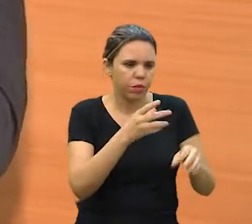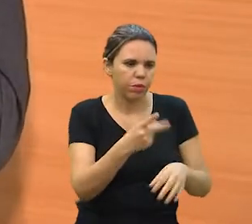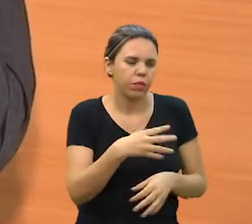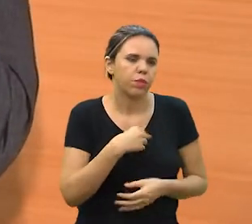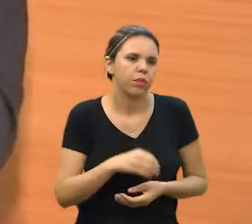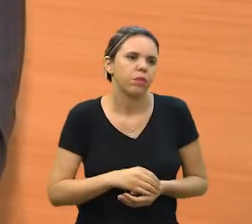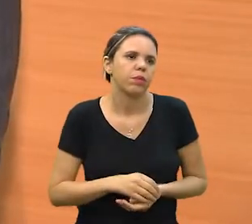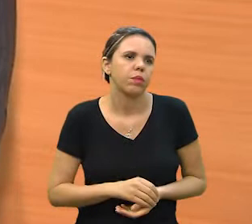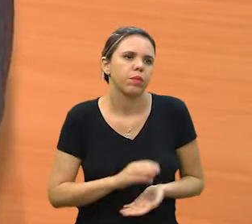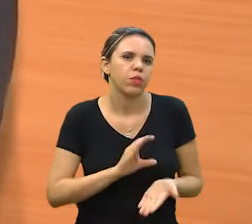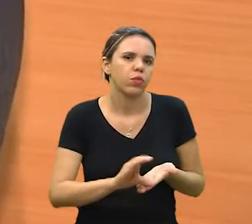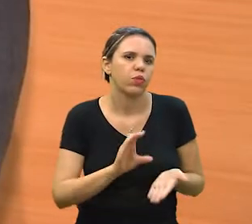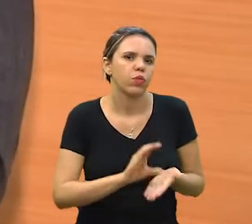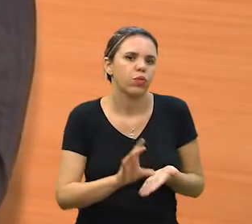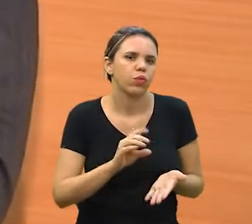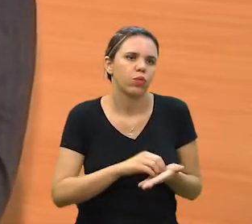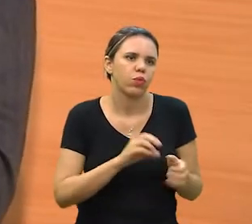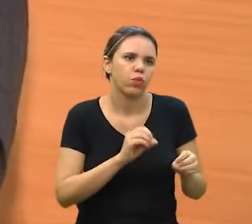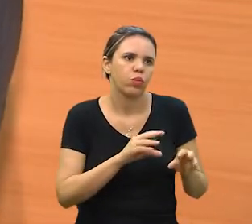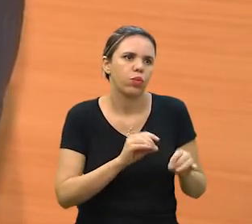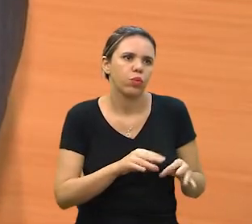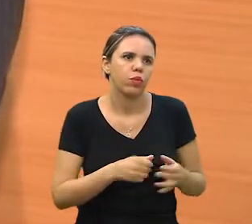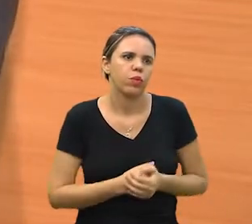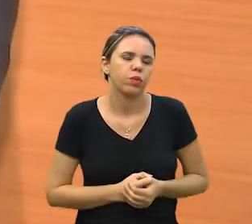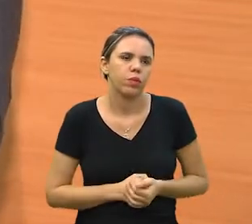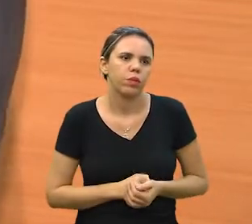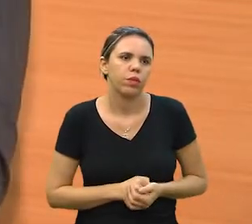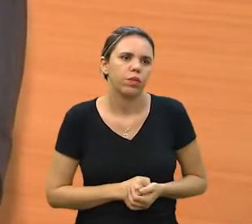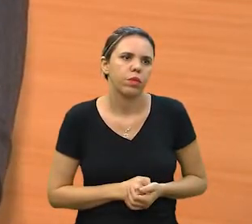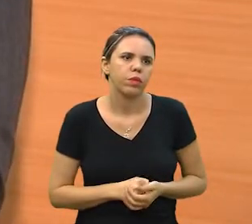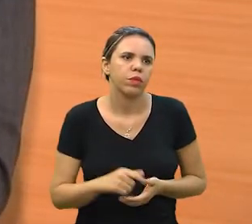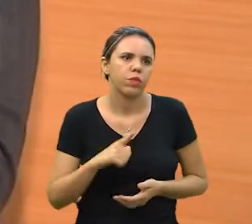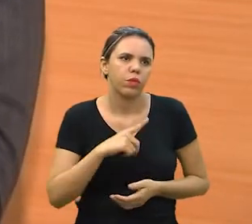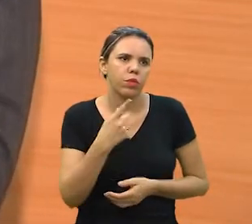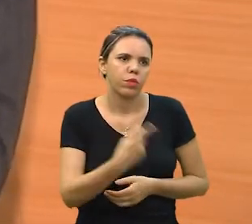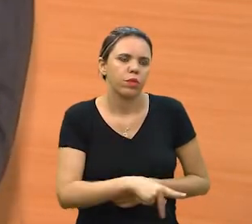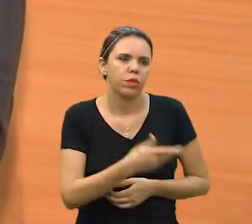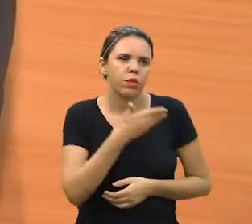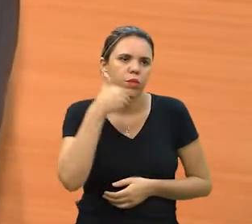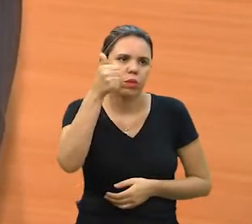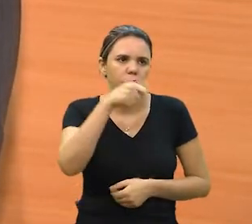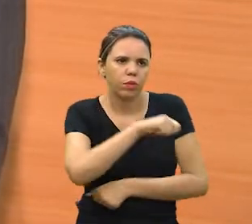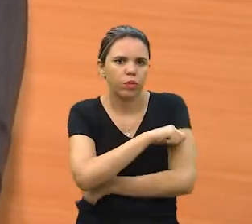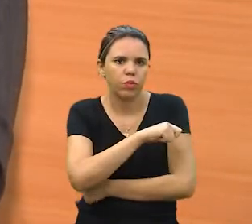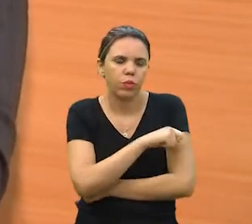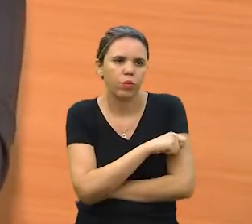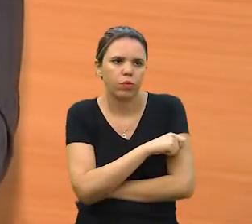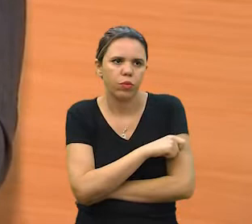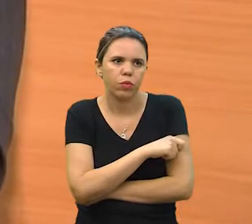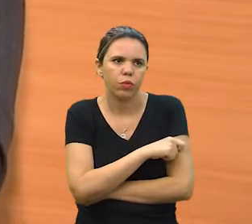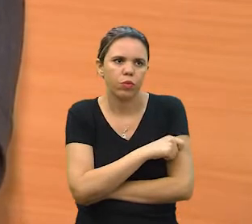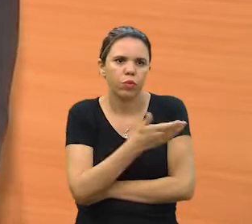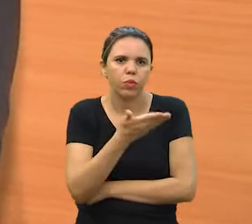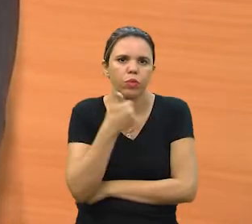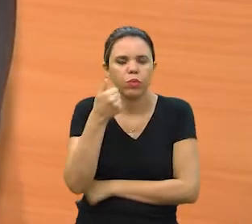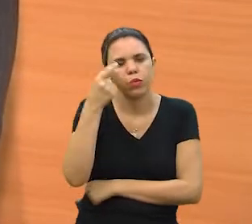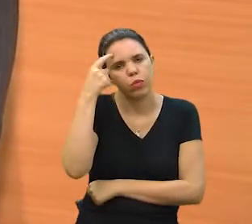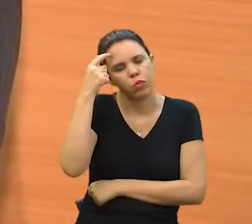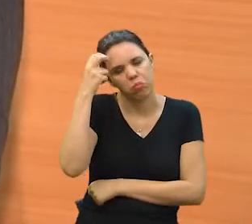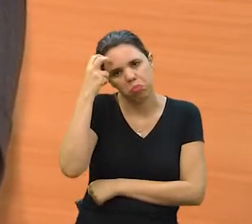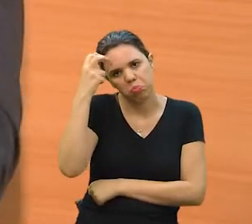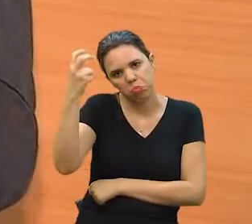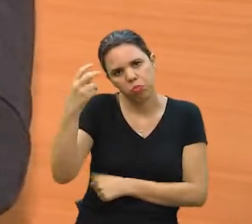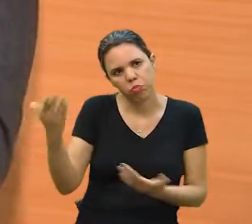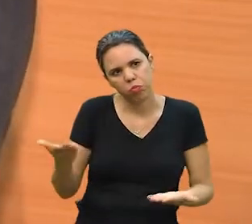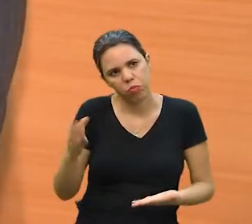seus filhos, mas investindo fortemente na educação para que lá tivesse, né, os melhores alunos, as melhores